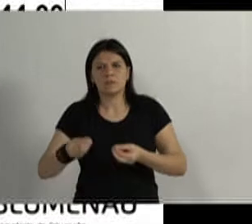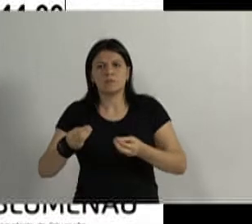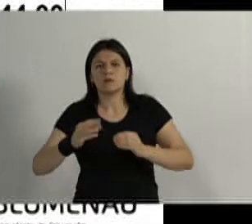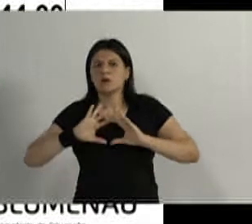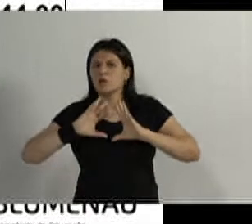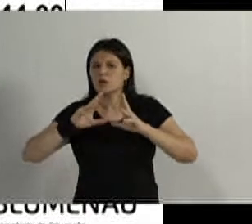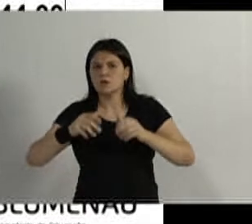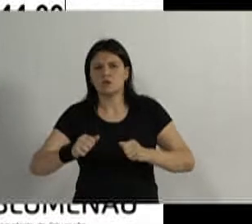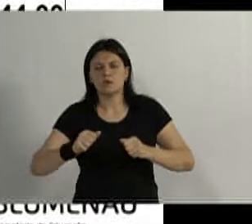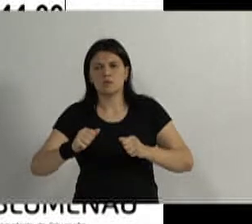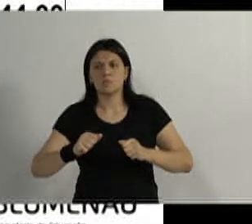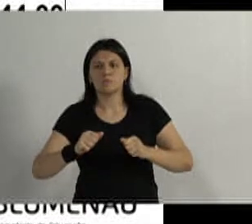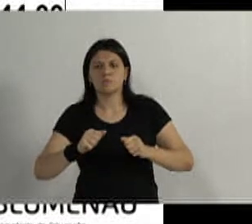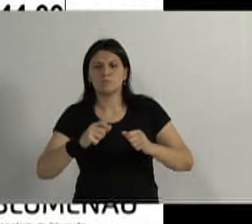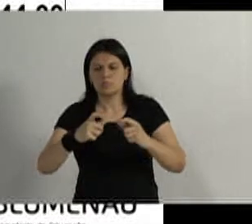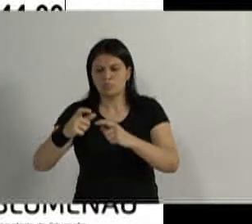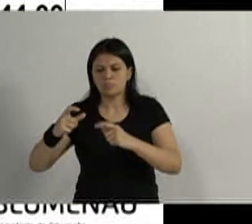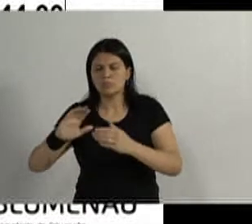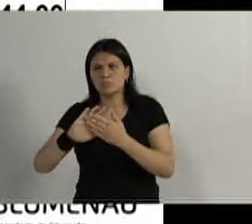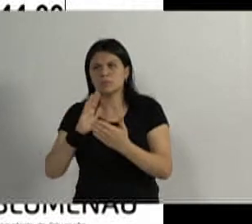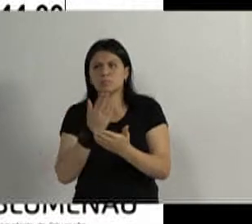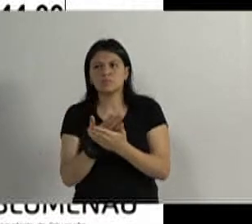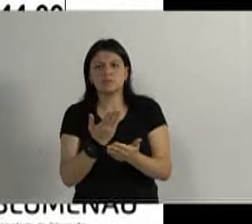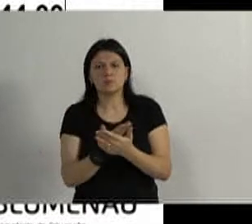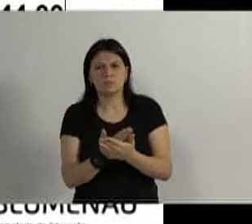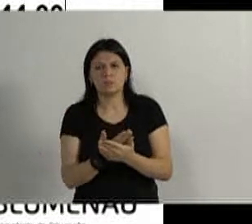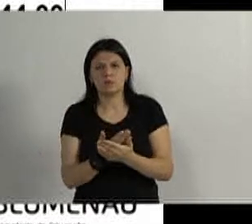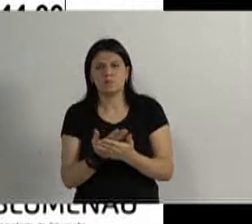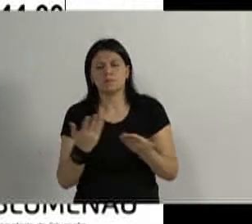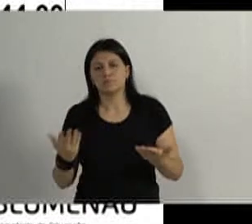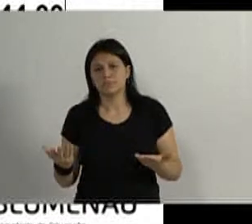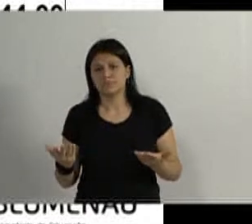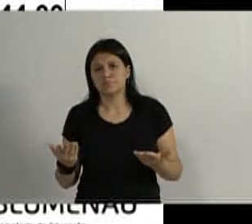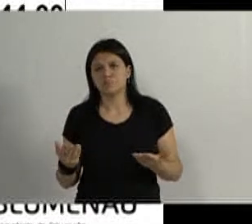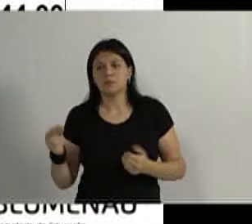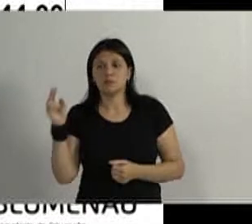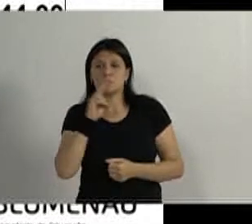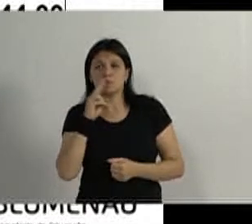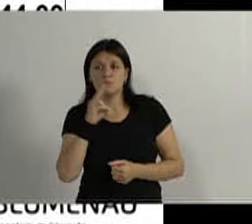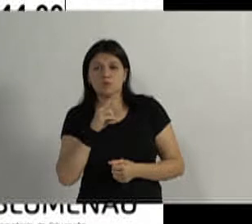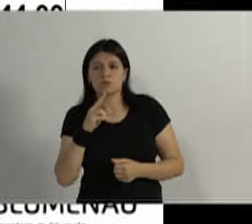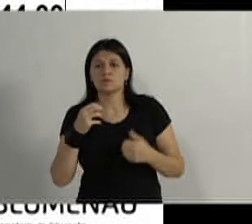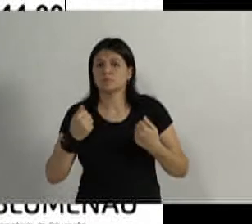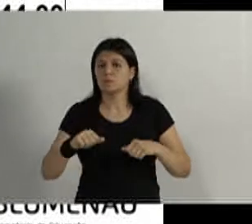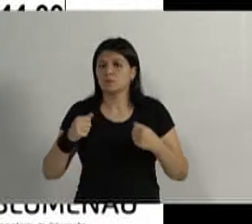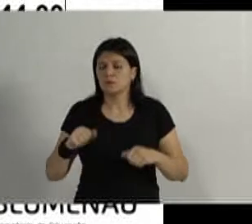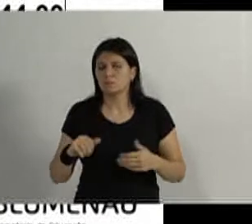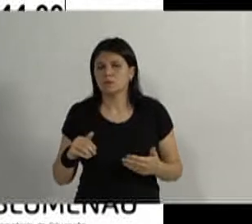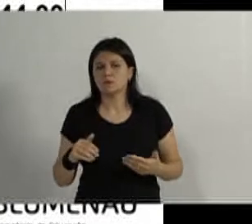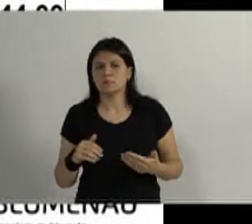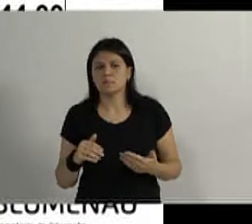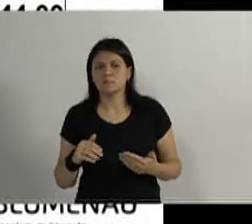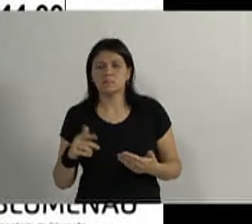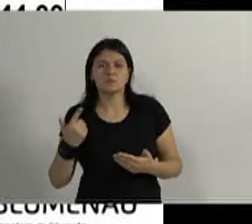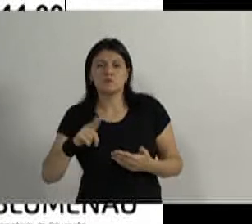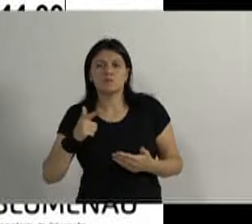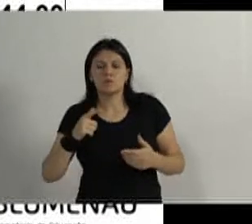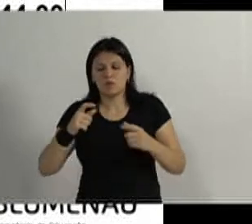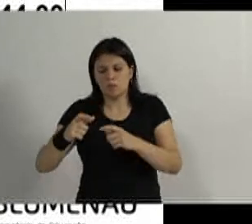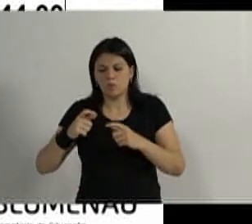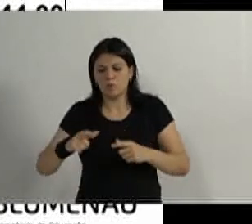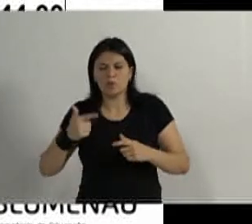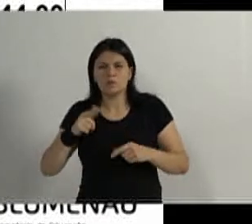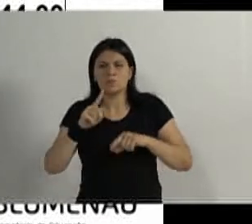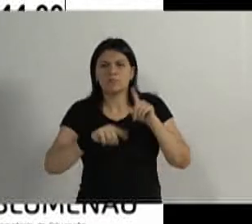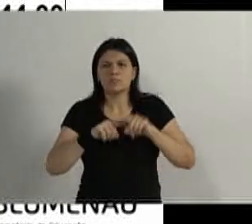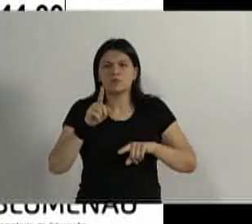todas as unidades escolares então o critério é isso é da urgência e da necessidade não se não há espaço não há